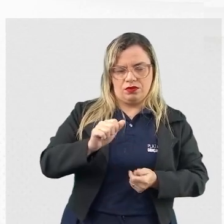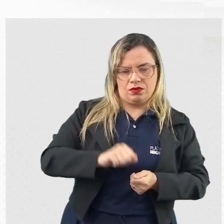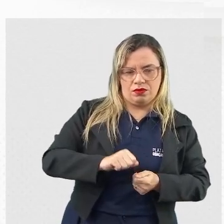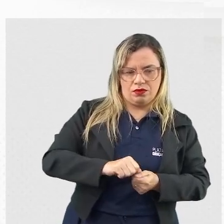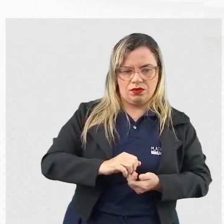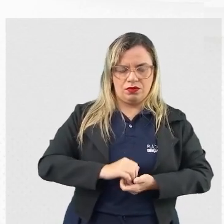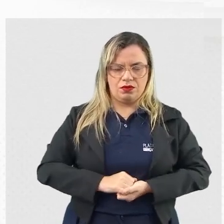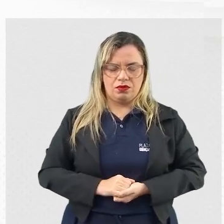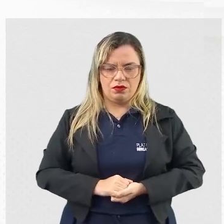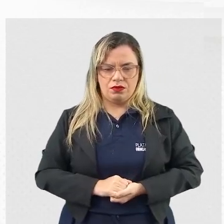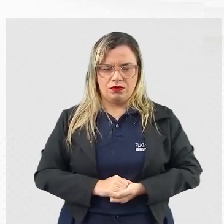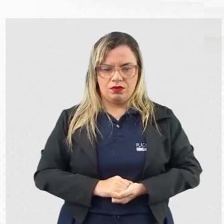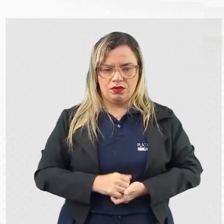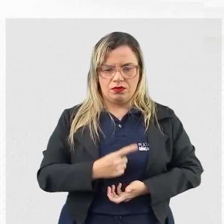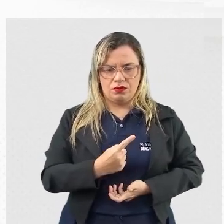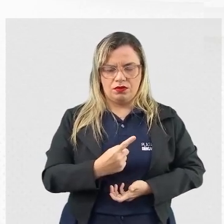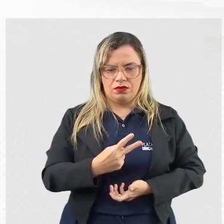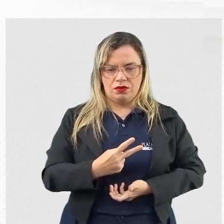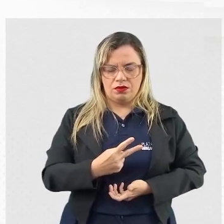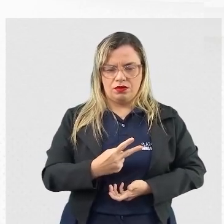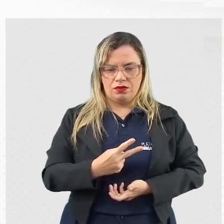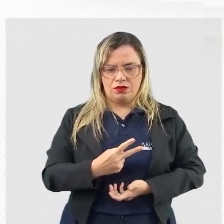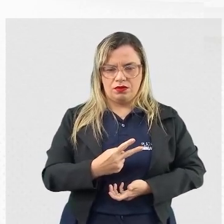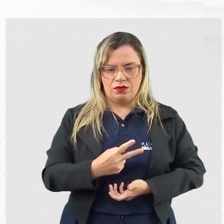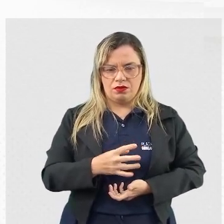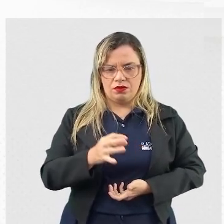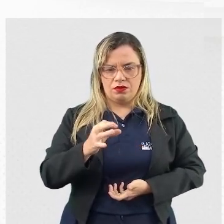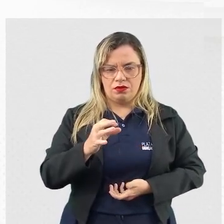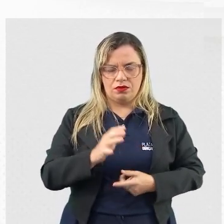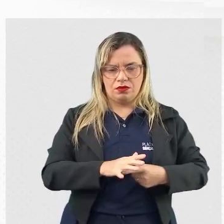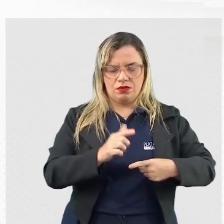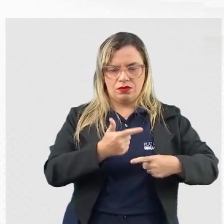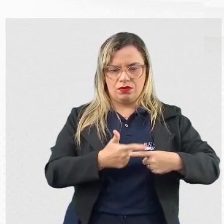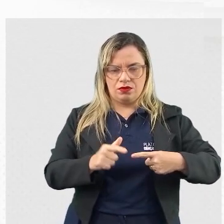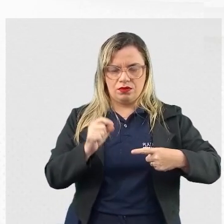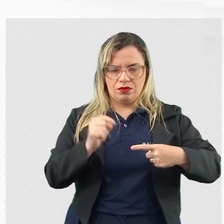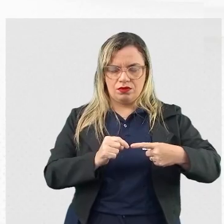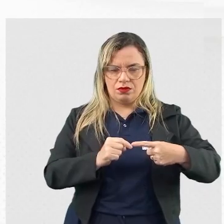essa. 12 sobre 100,